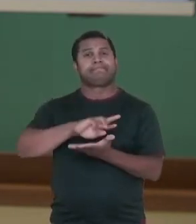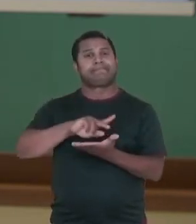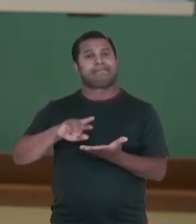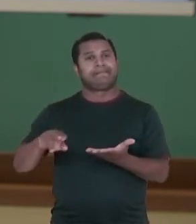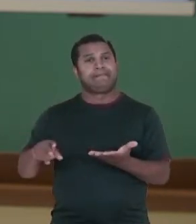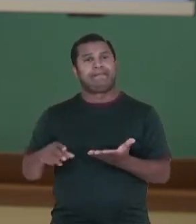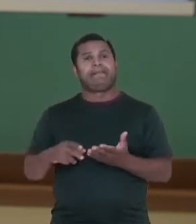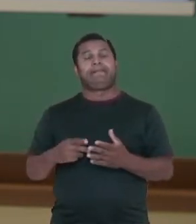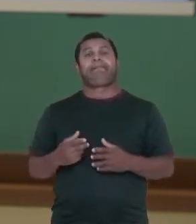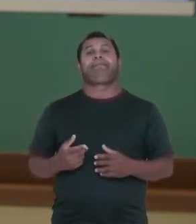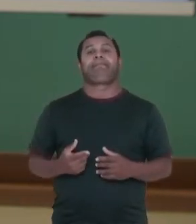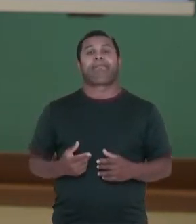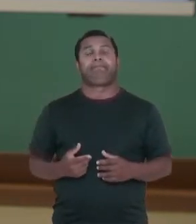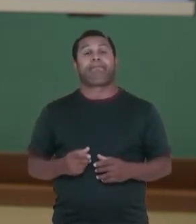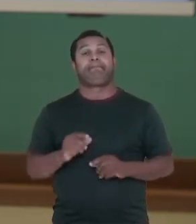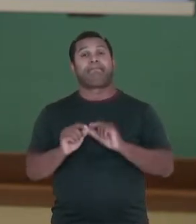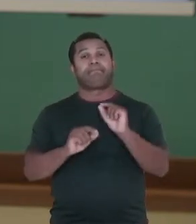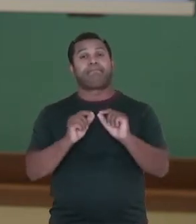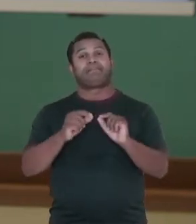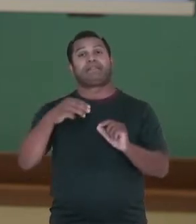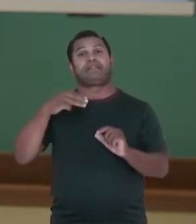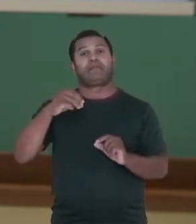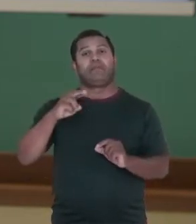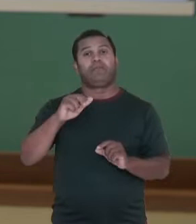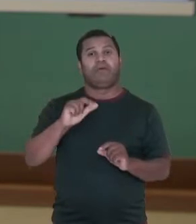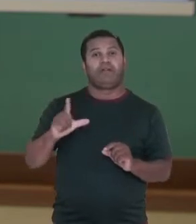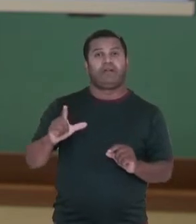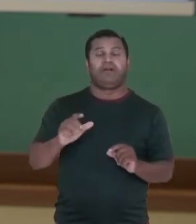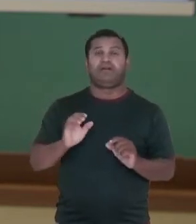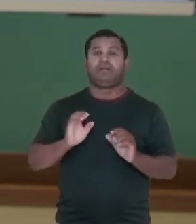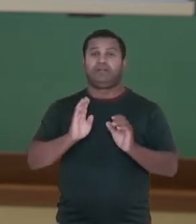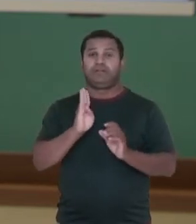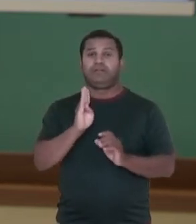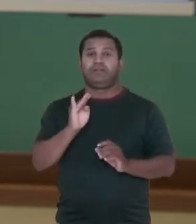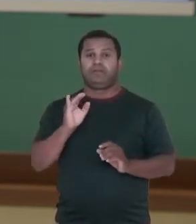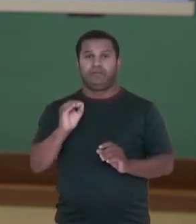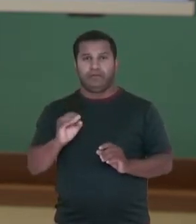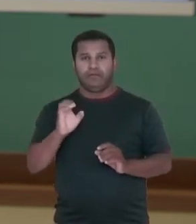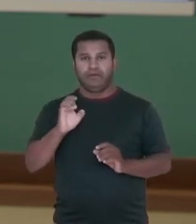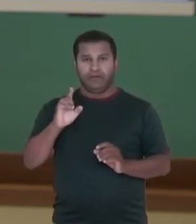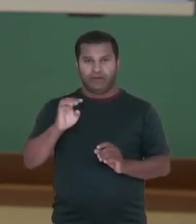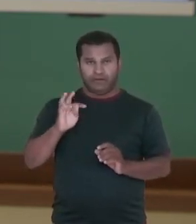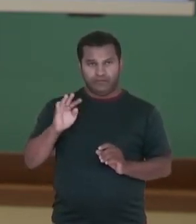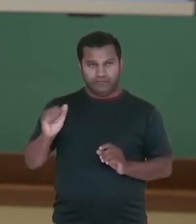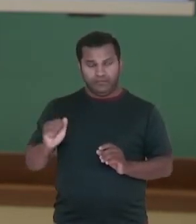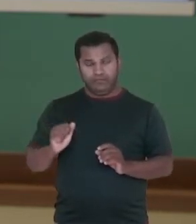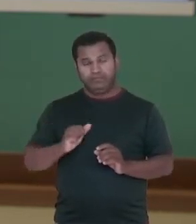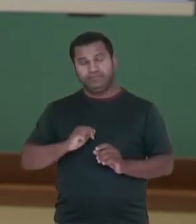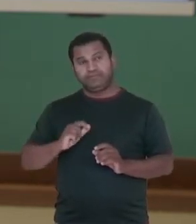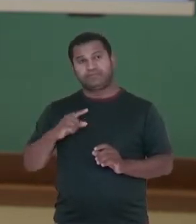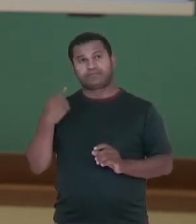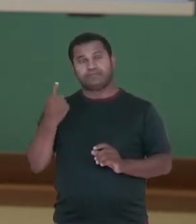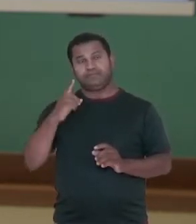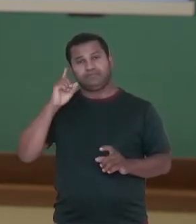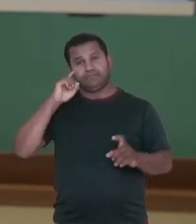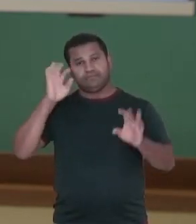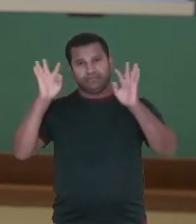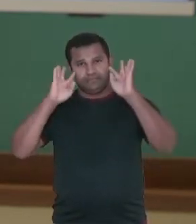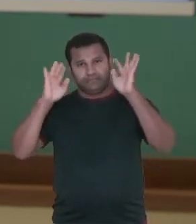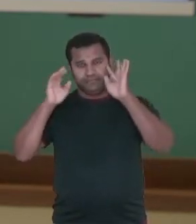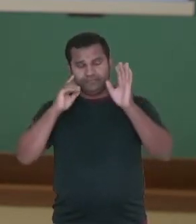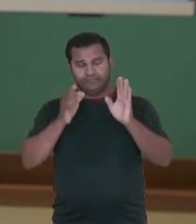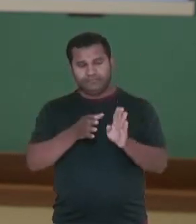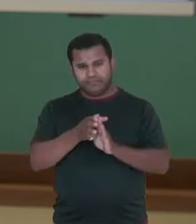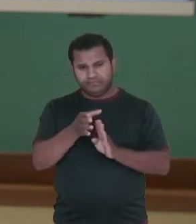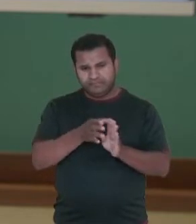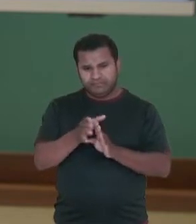da bioética. Ele tem o objetivo de facilitar o enfrentamento de discussões éticas. Então, por exemplo, se eu chego